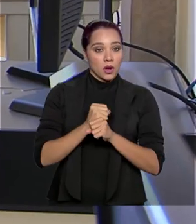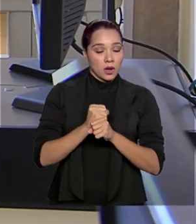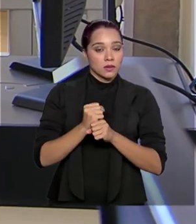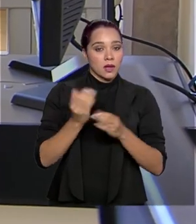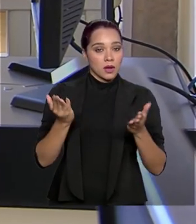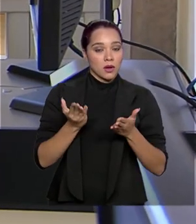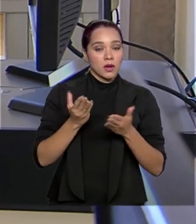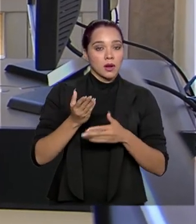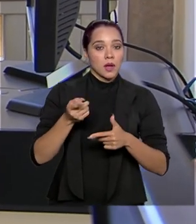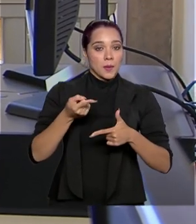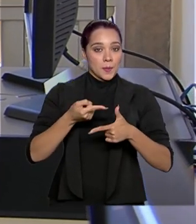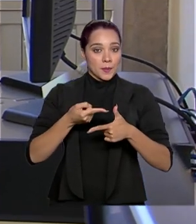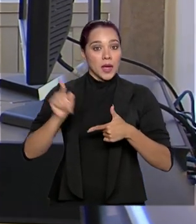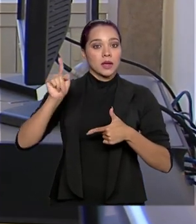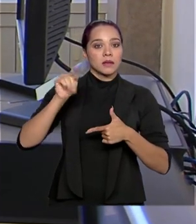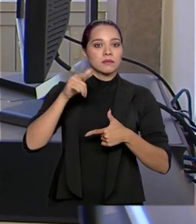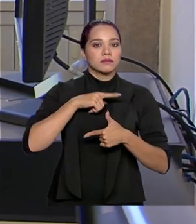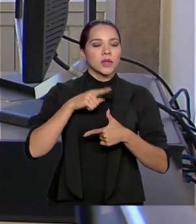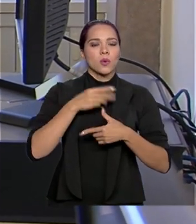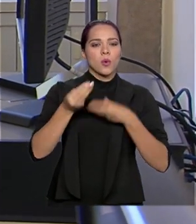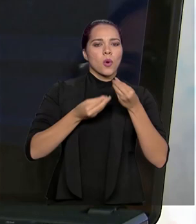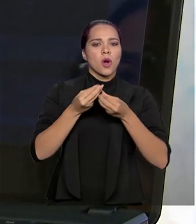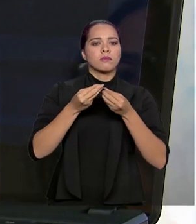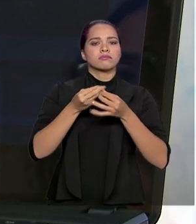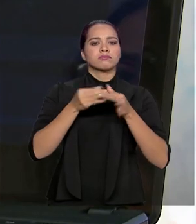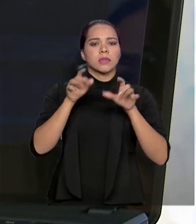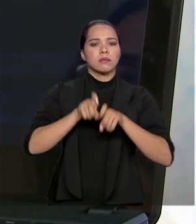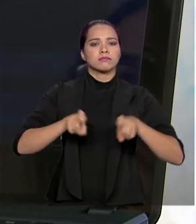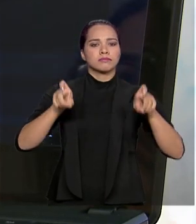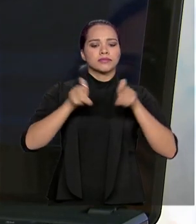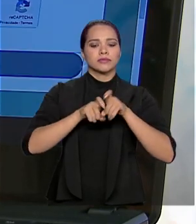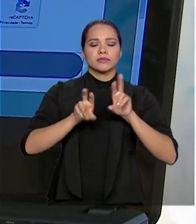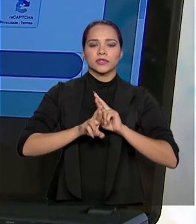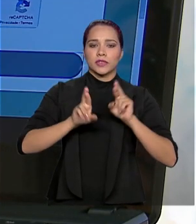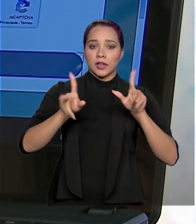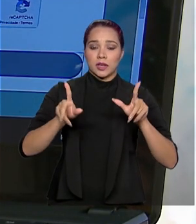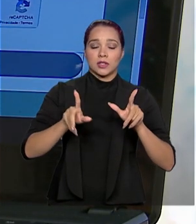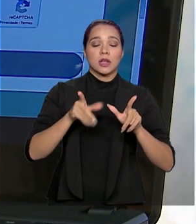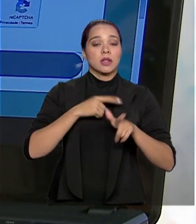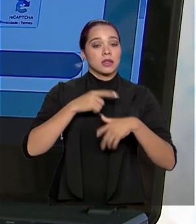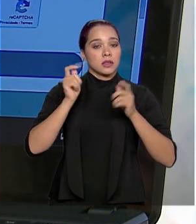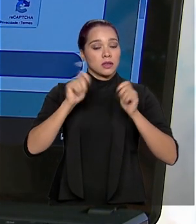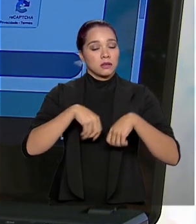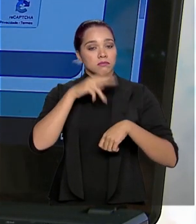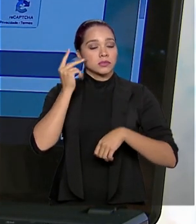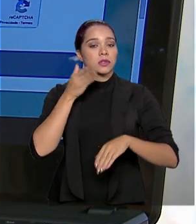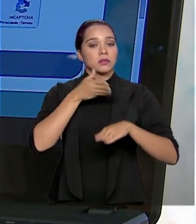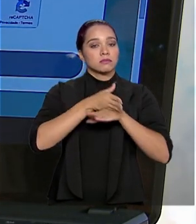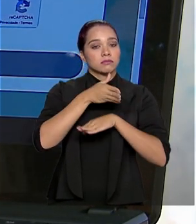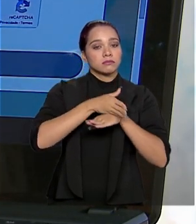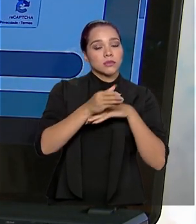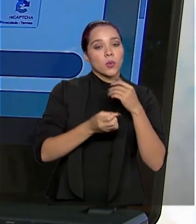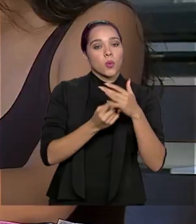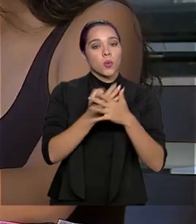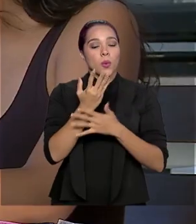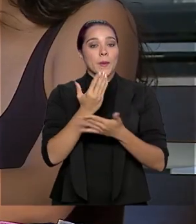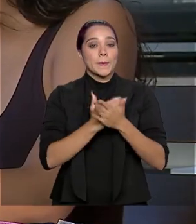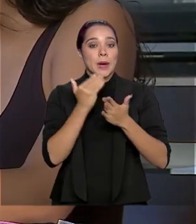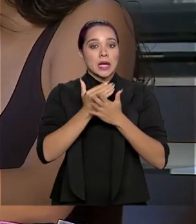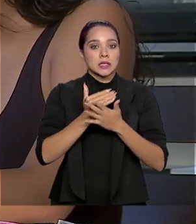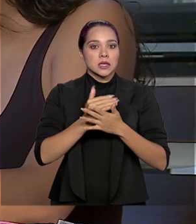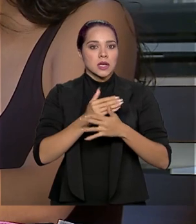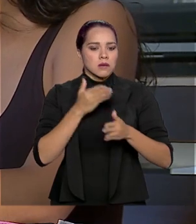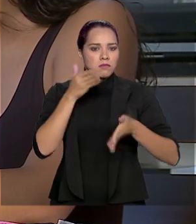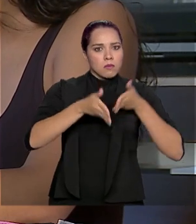adotou o sistema de seleção unificada em nuvem, fora dos servidores da pasta, que possibilita o acesso de um número maior de pessoas ao mesmo